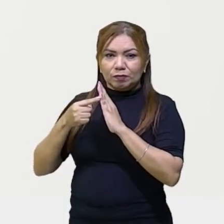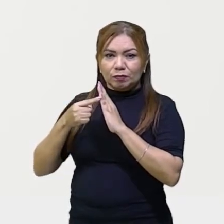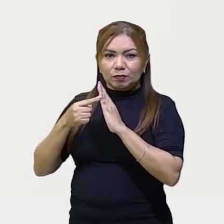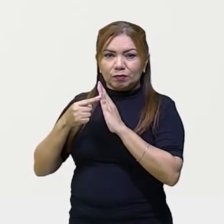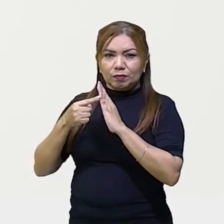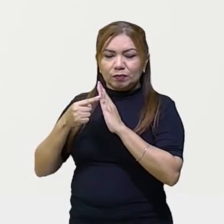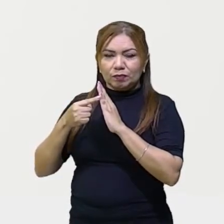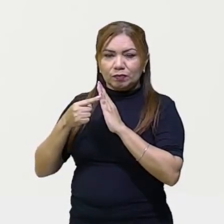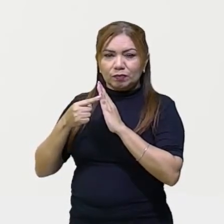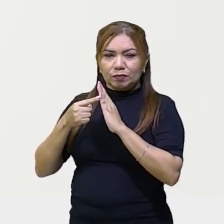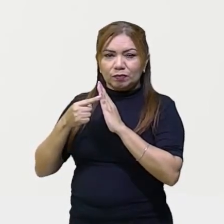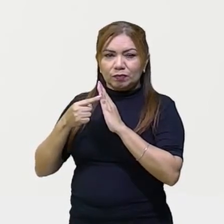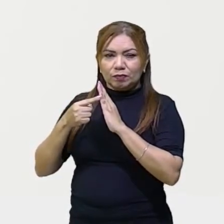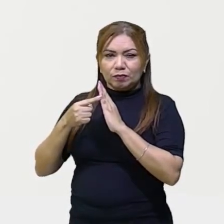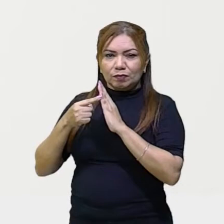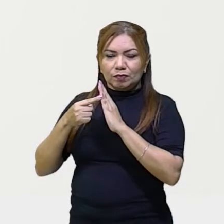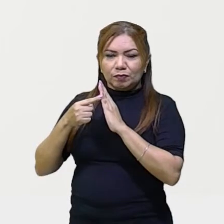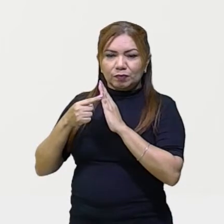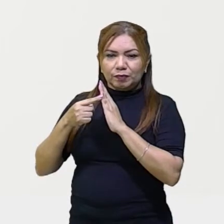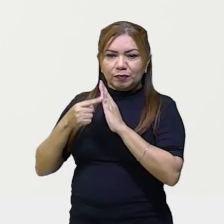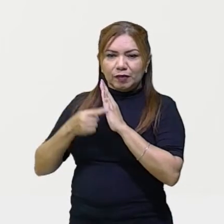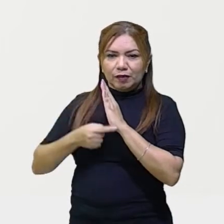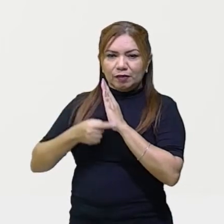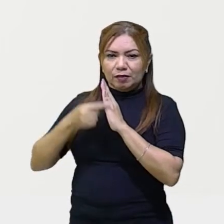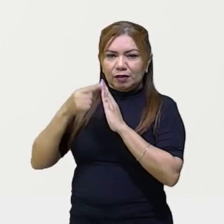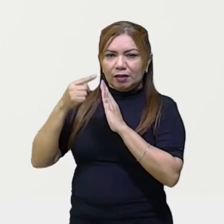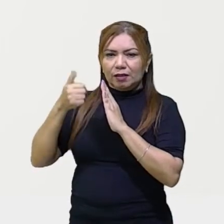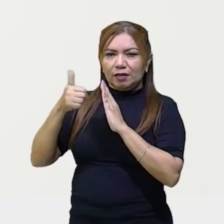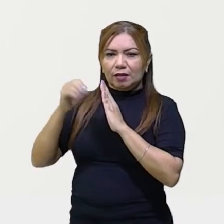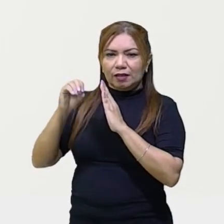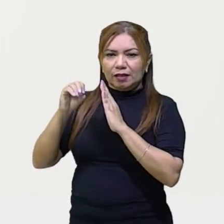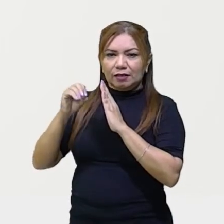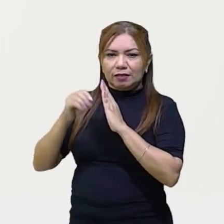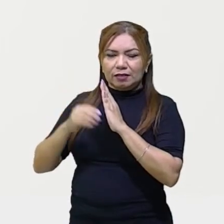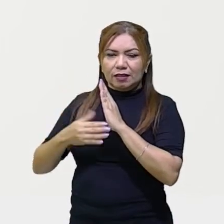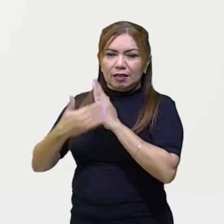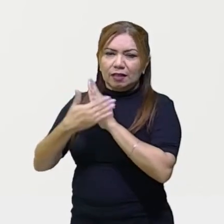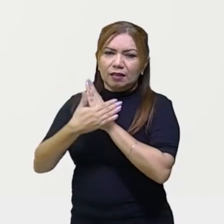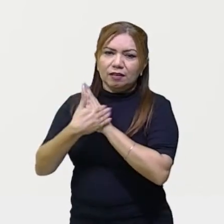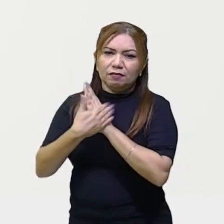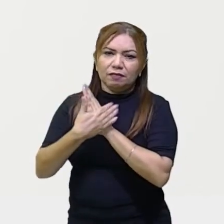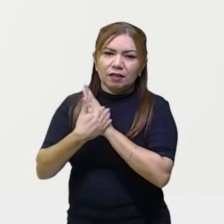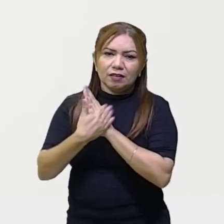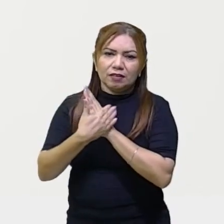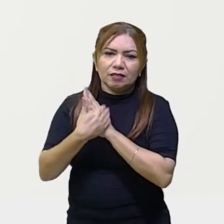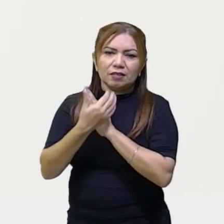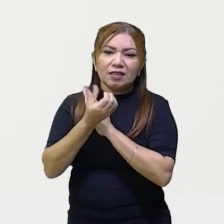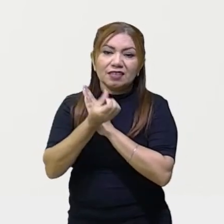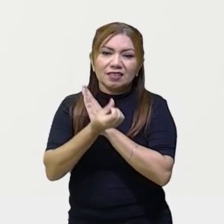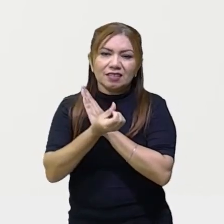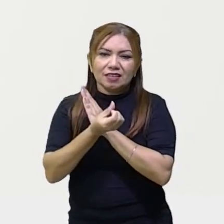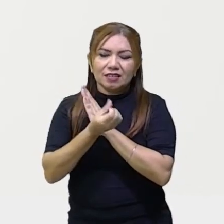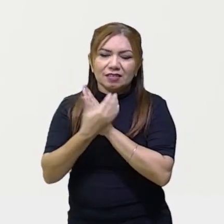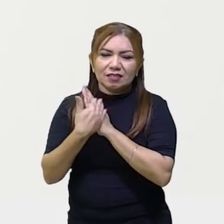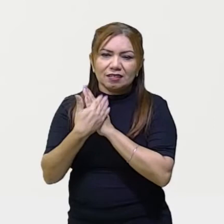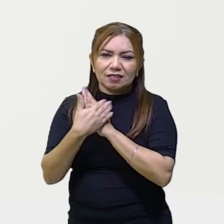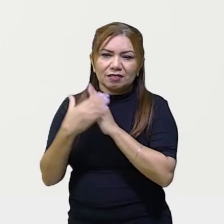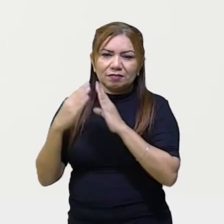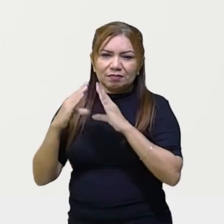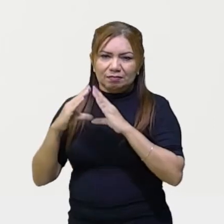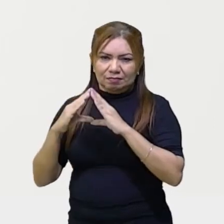eu os 10 arestas eu tenho quantas faces 6 faces